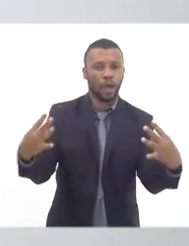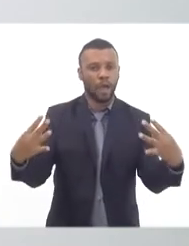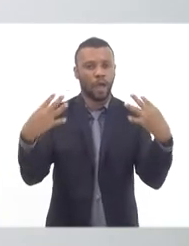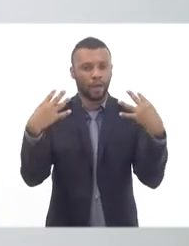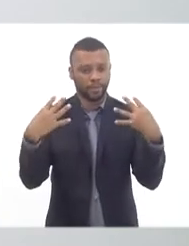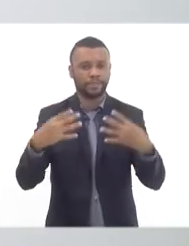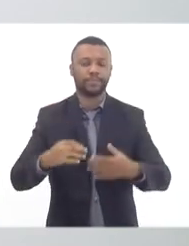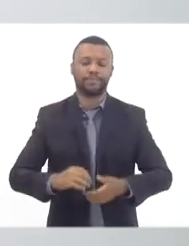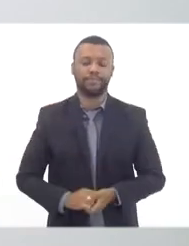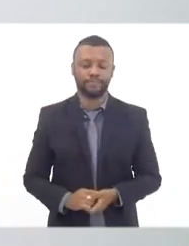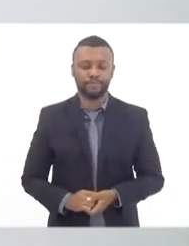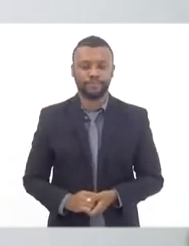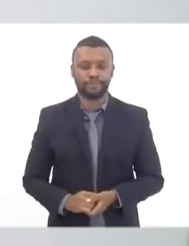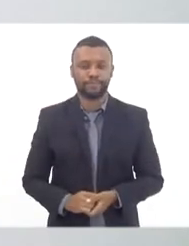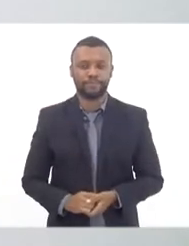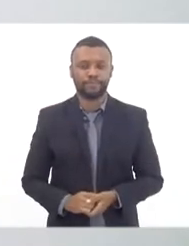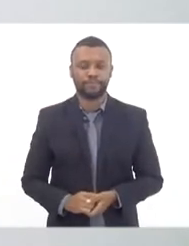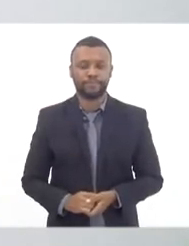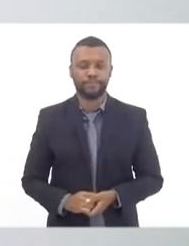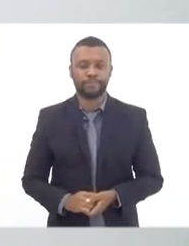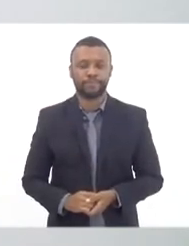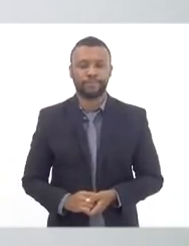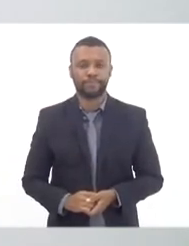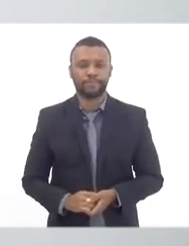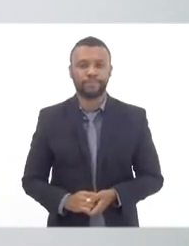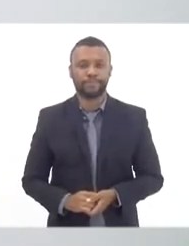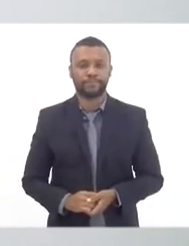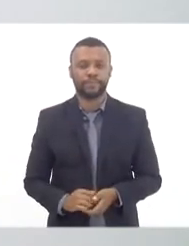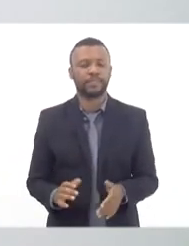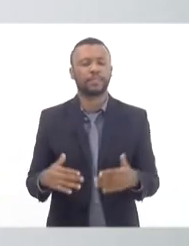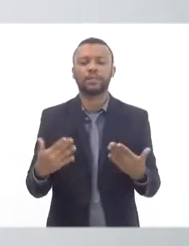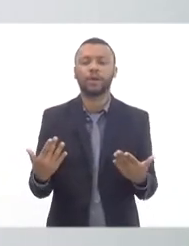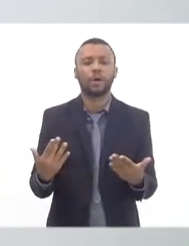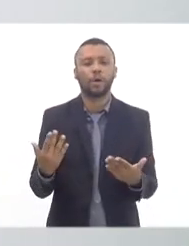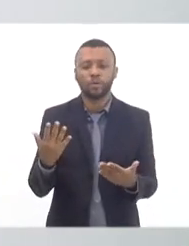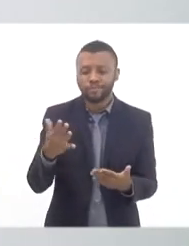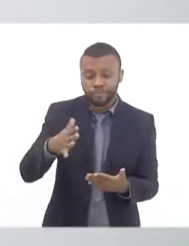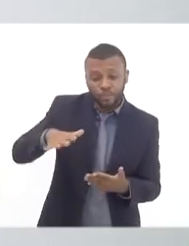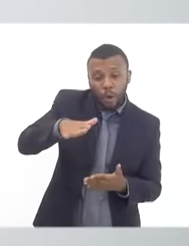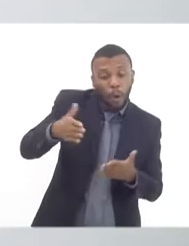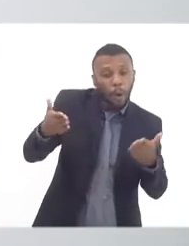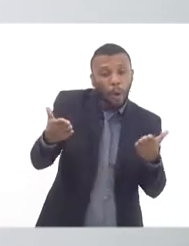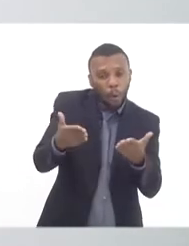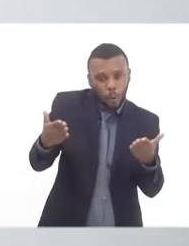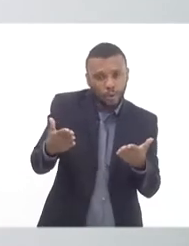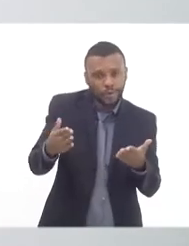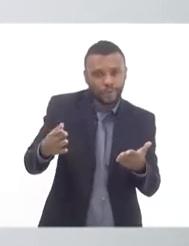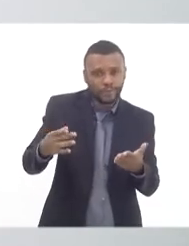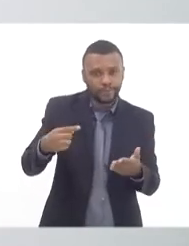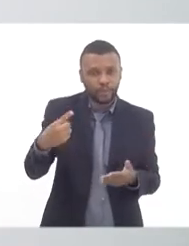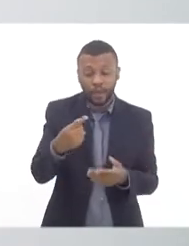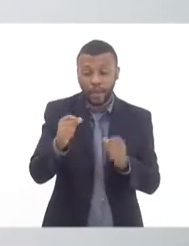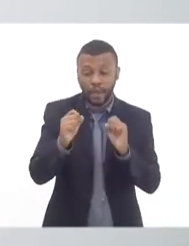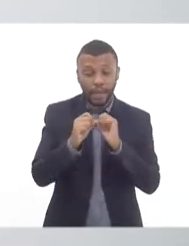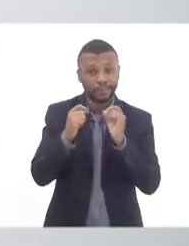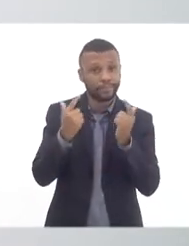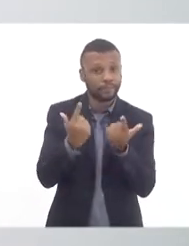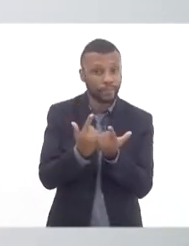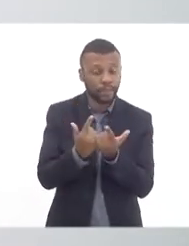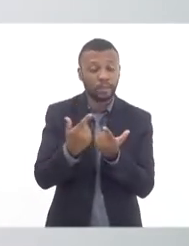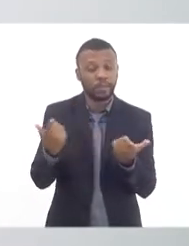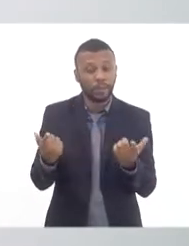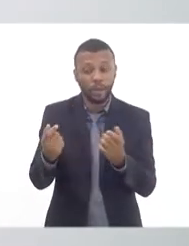E o que está aqui é a Assembleia Legislativa, ou seja, o Poder